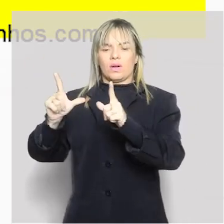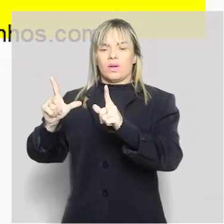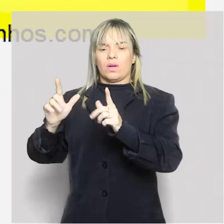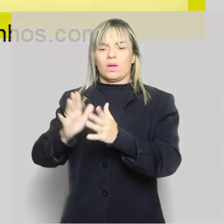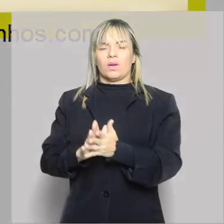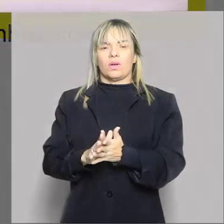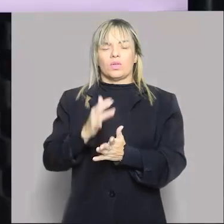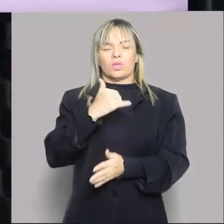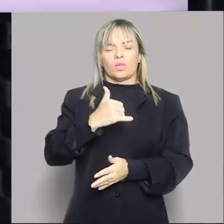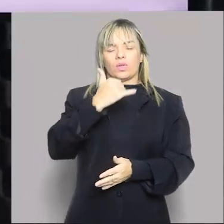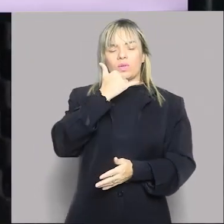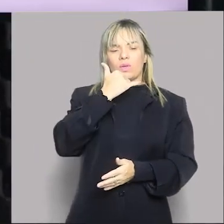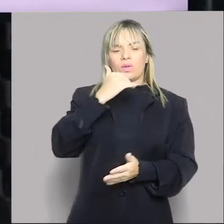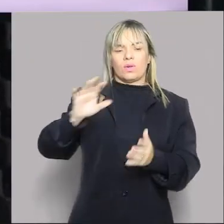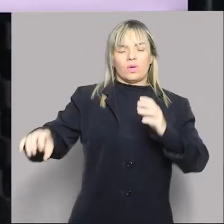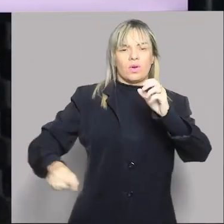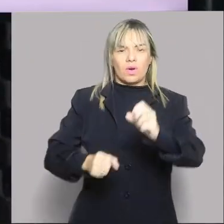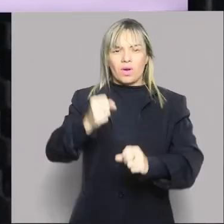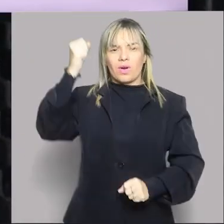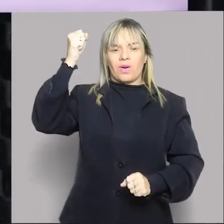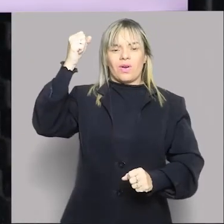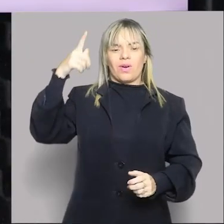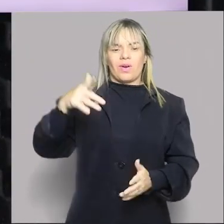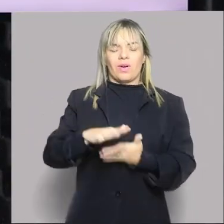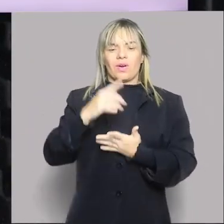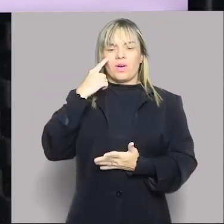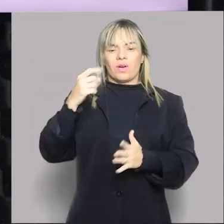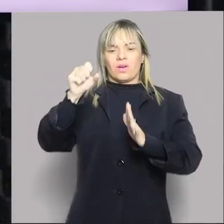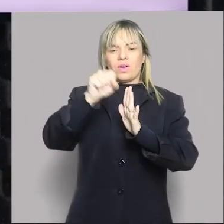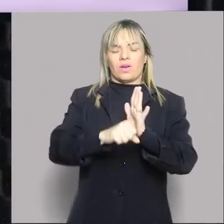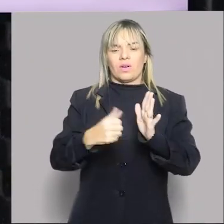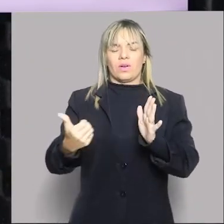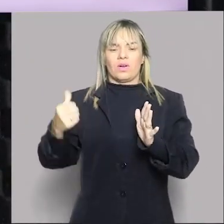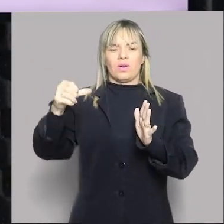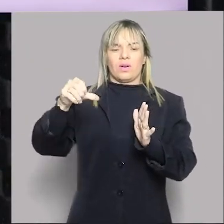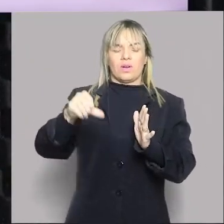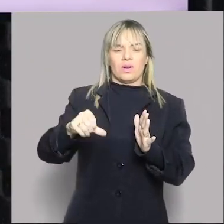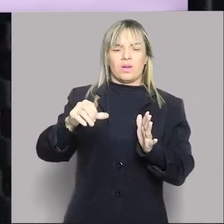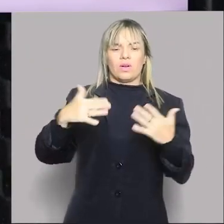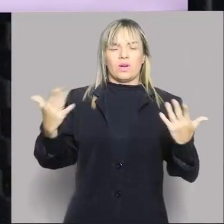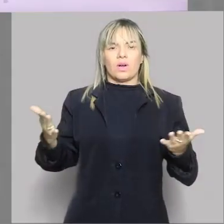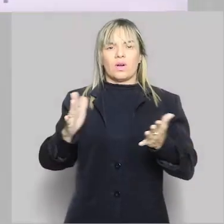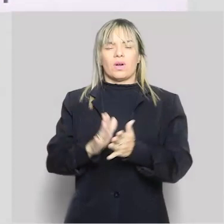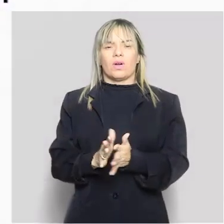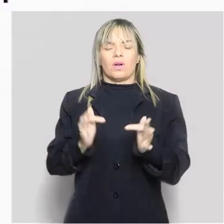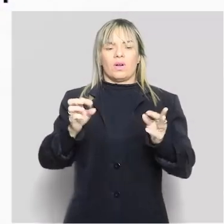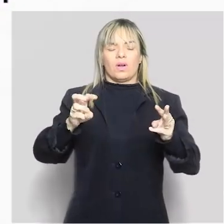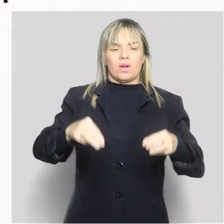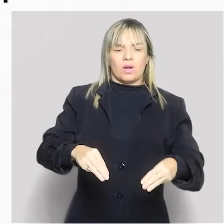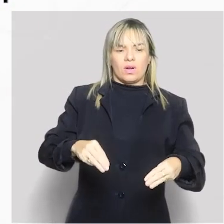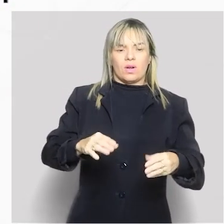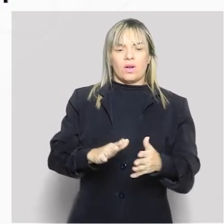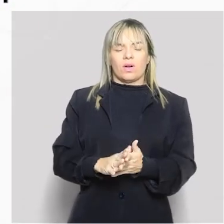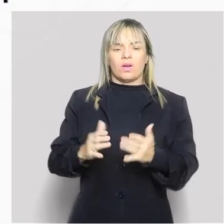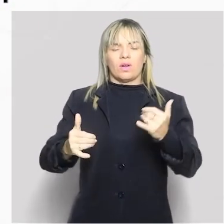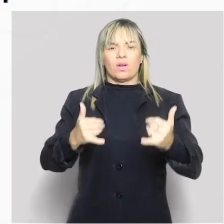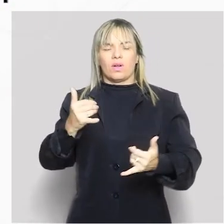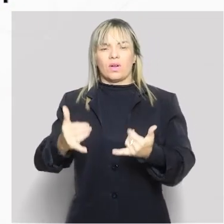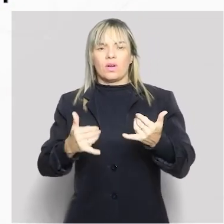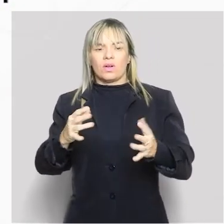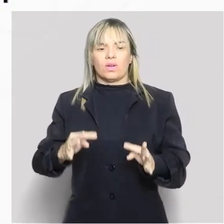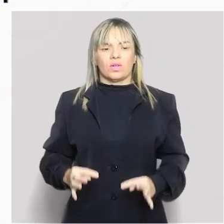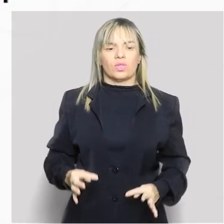primeiro super-herói dos quadrinhos, porque a primeira história data do final do século XIX. E aí a gente está perto de finalizar com as duas últimas artes.